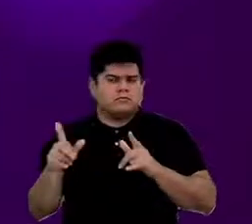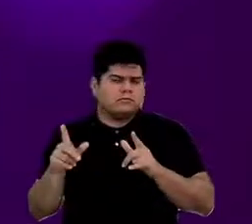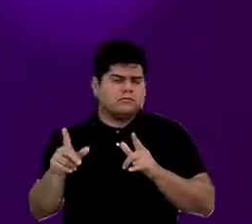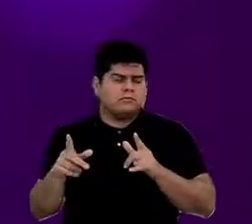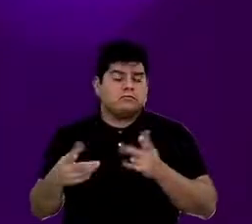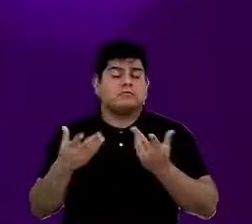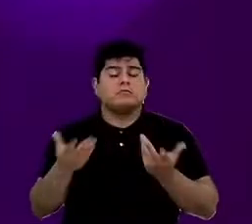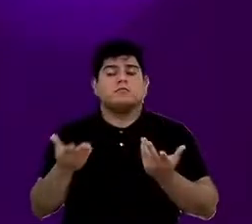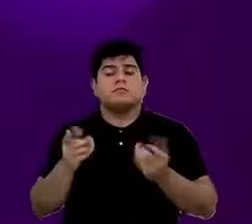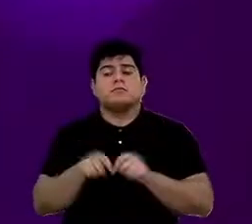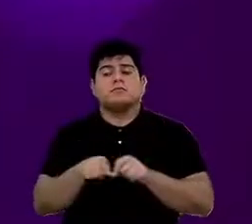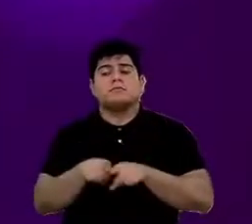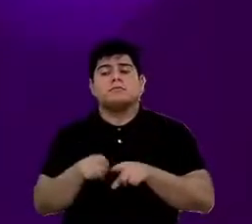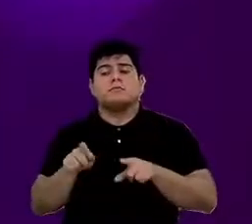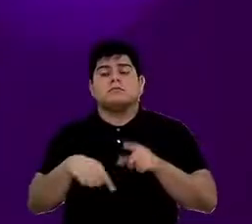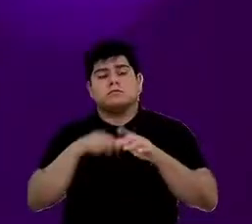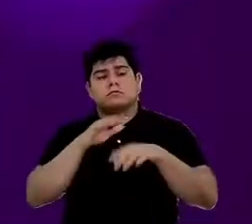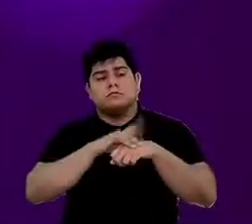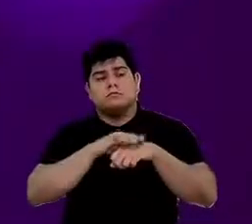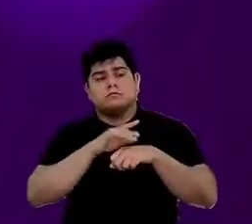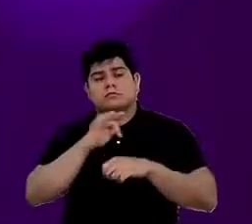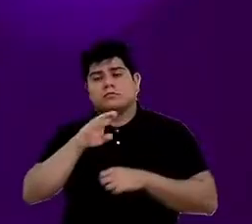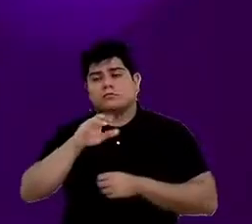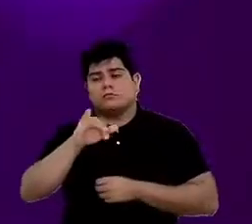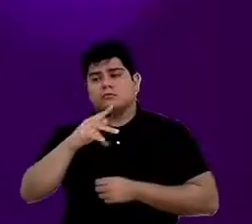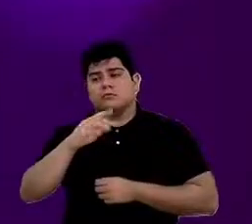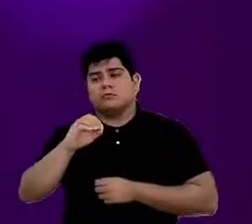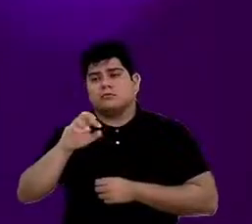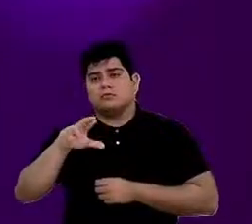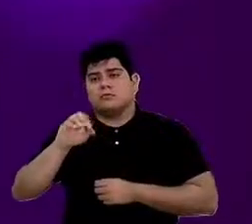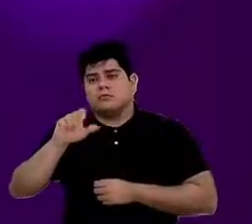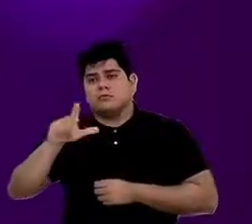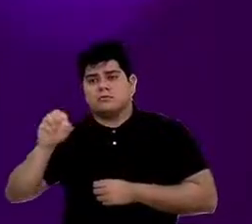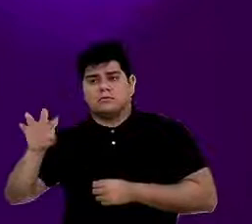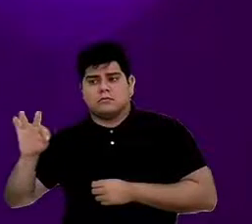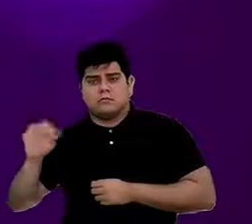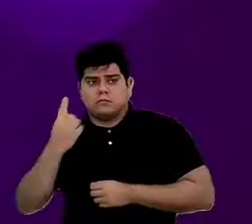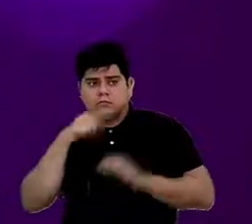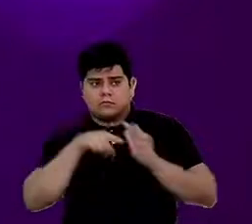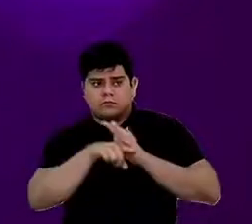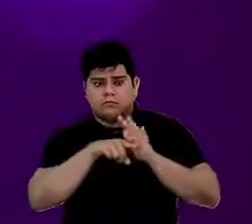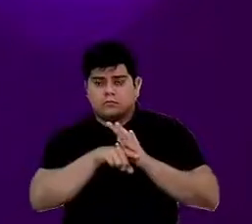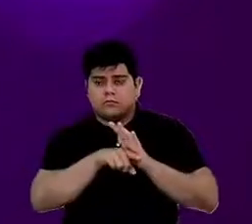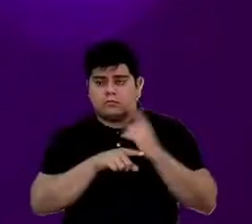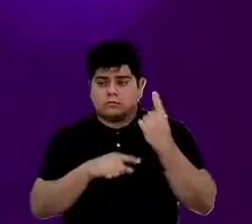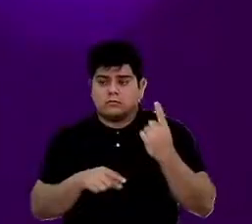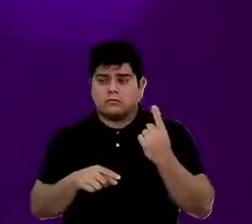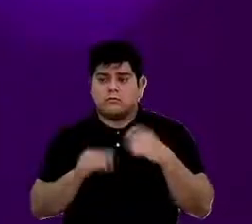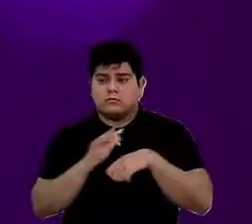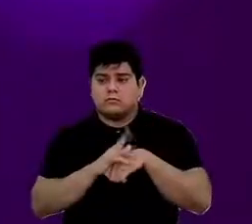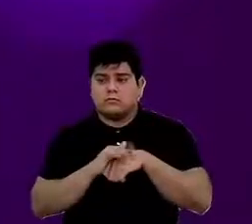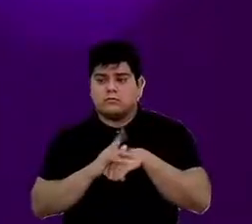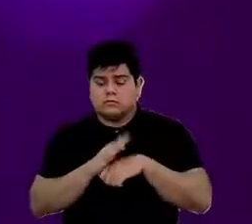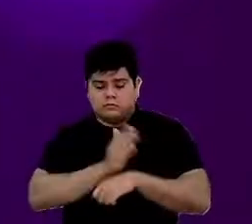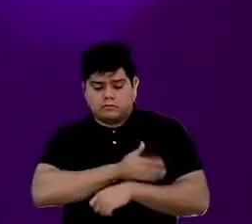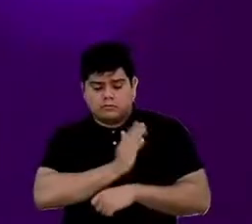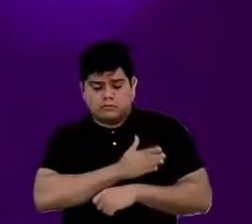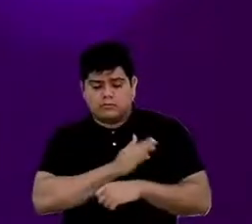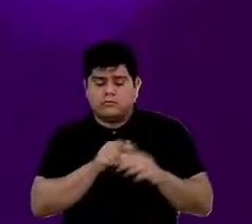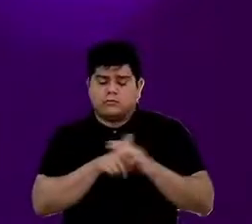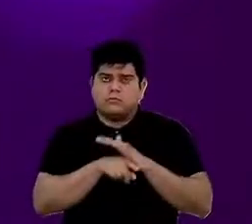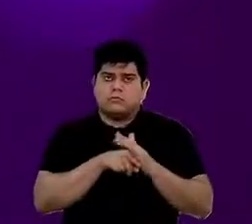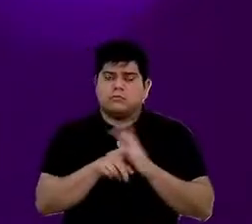pela capacidade diagnóstica do triple rollout, ou seja, investigar num único exame doença coronária,